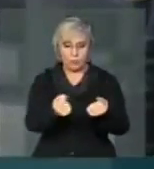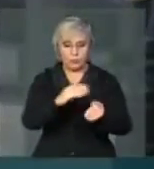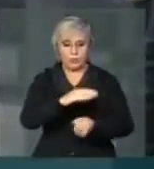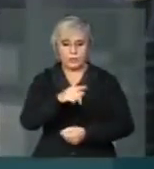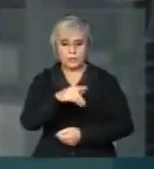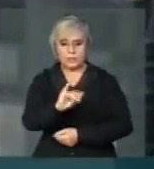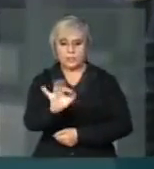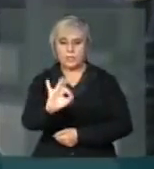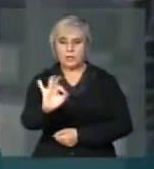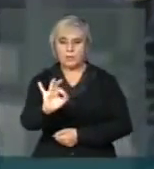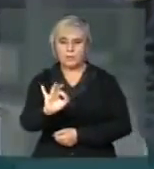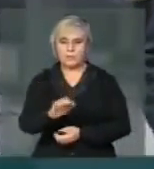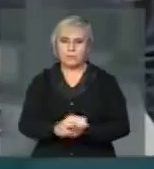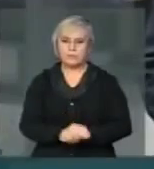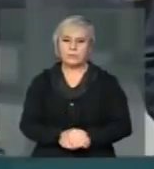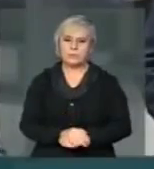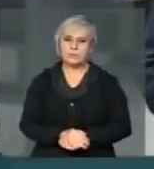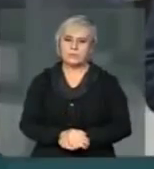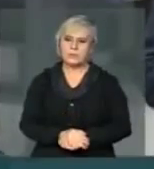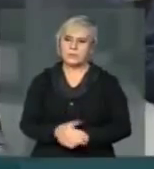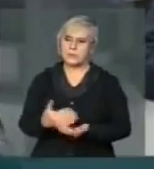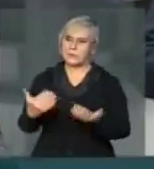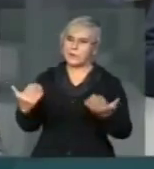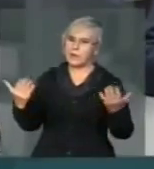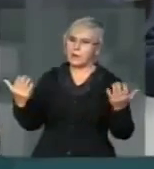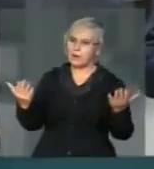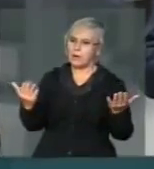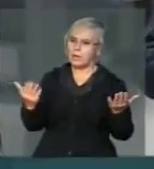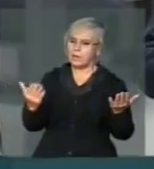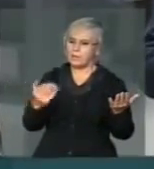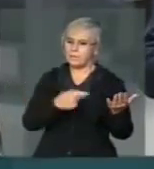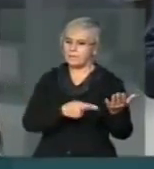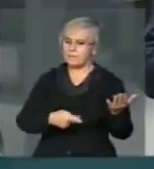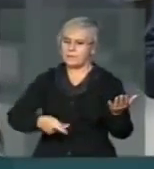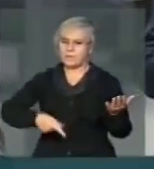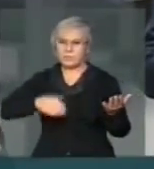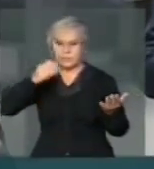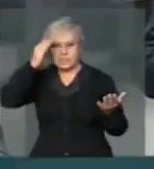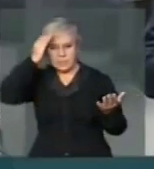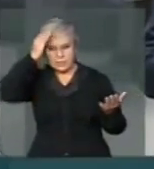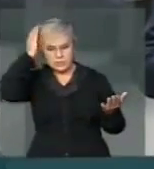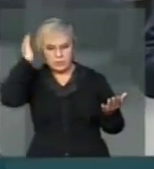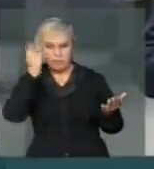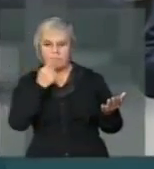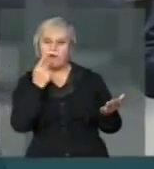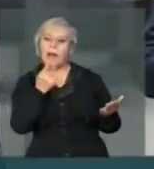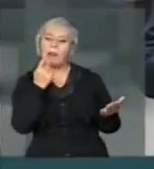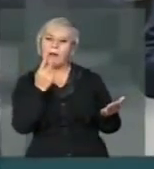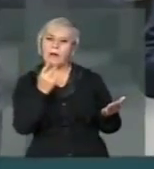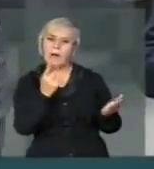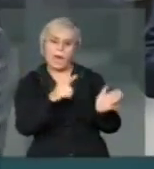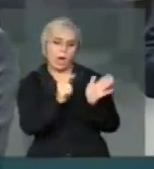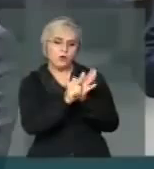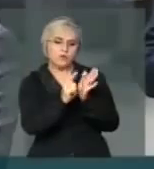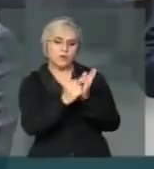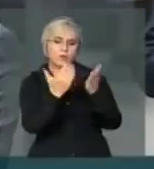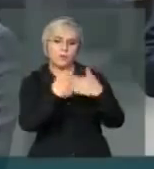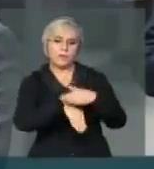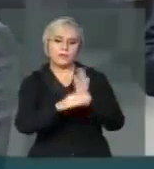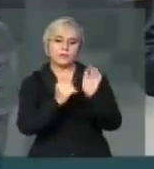e diz o seguinte, agora esses documentos são sigilosos. Só tem conhecimento dos 12 que estão sendo investigados o presidente da